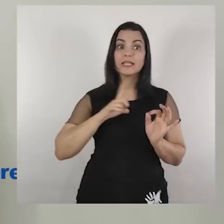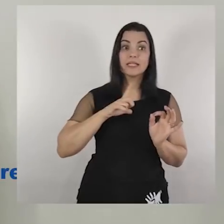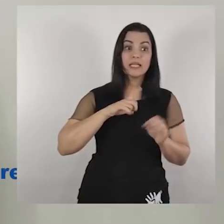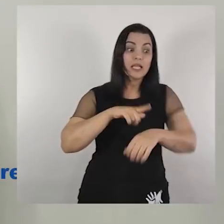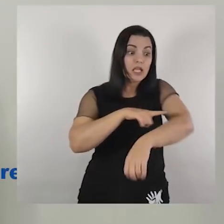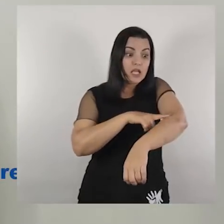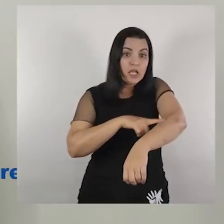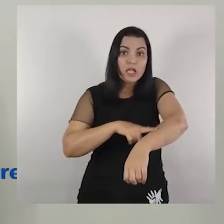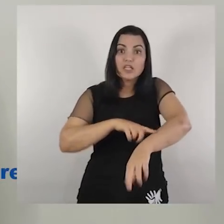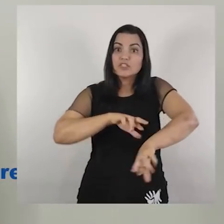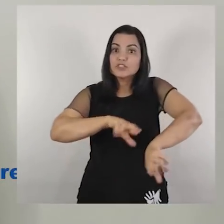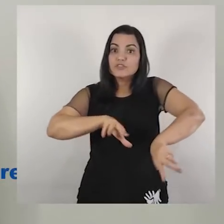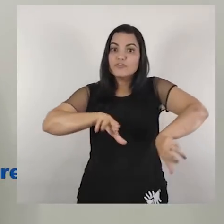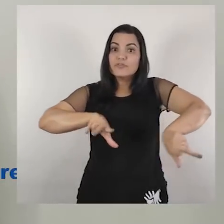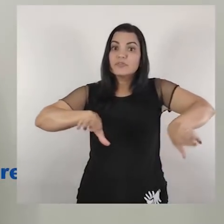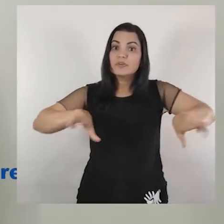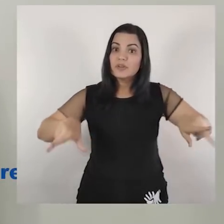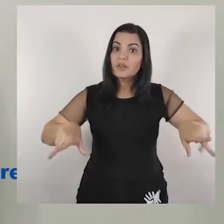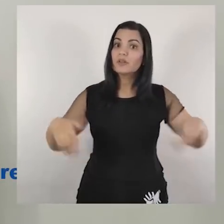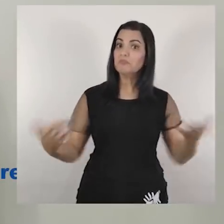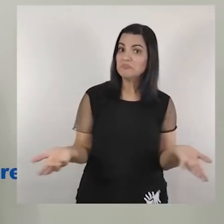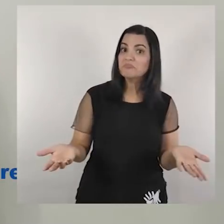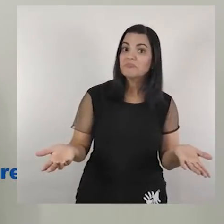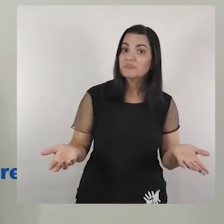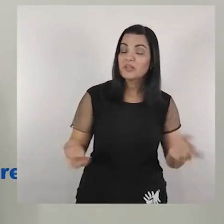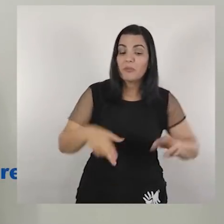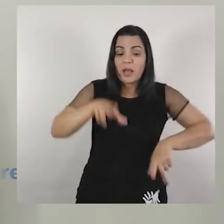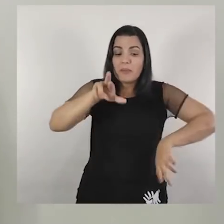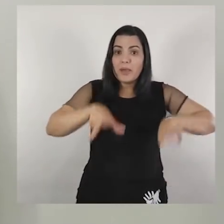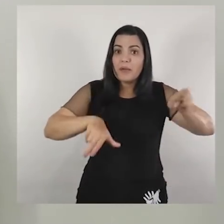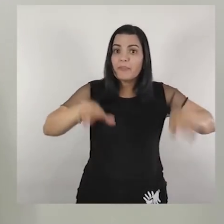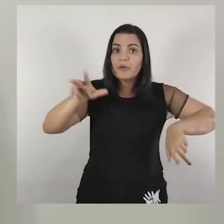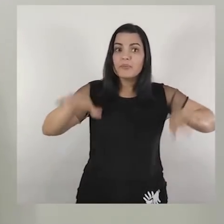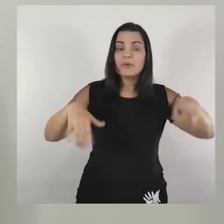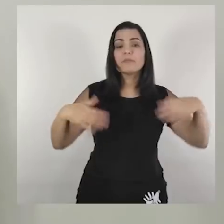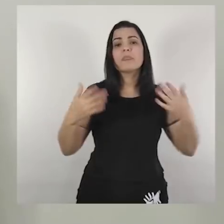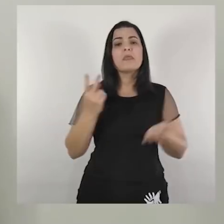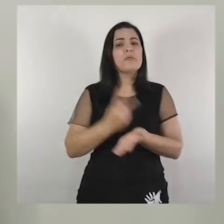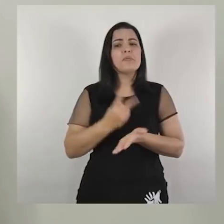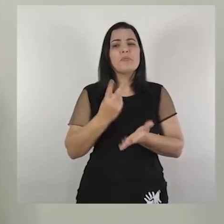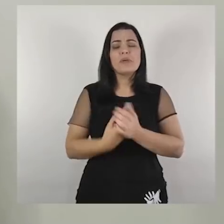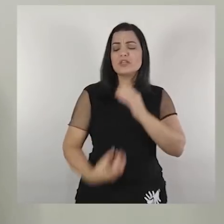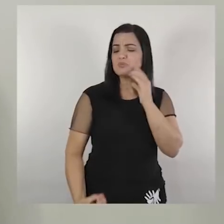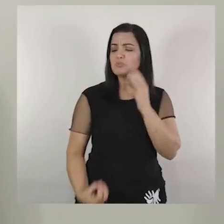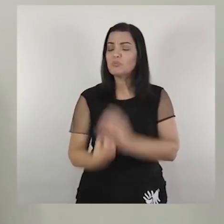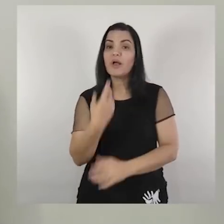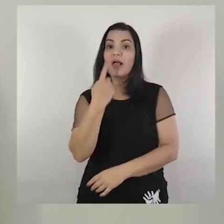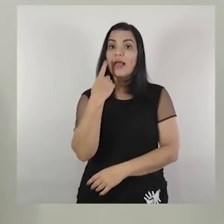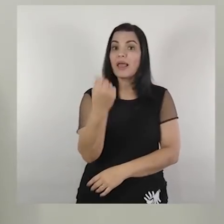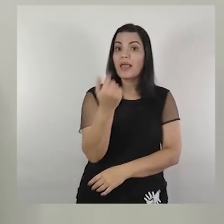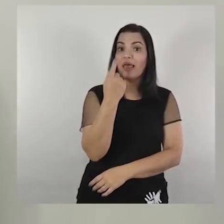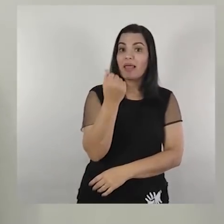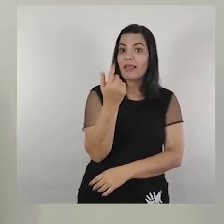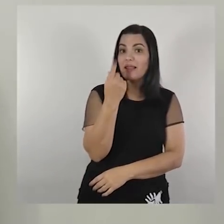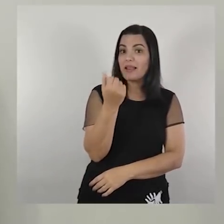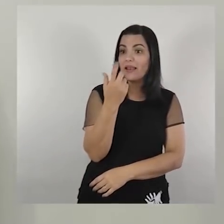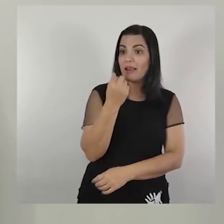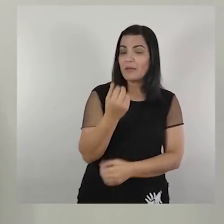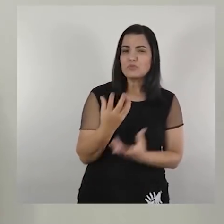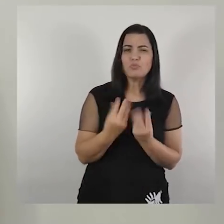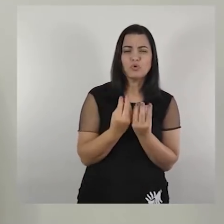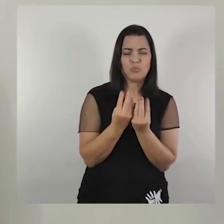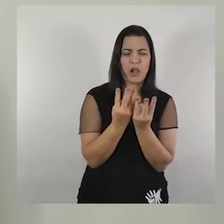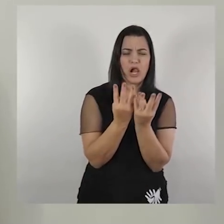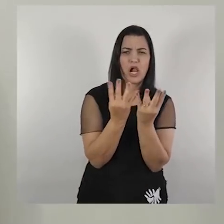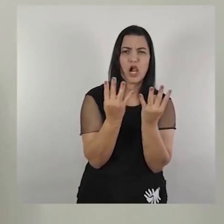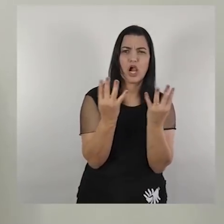tem a sua cor. E mesmo que as pessoas lancem lápis de 24, 36 cores, a gente nunca